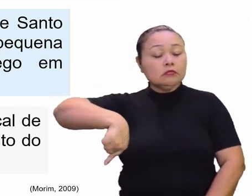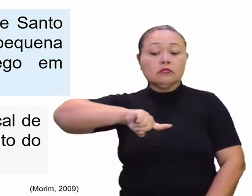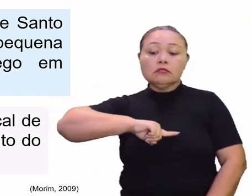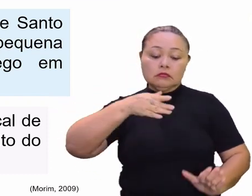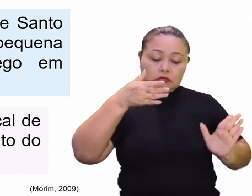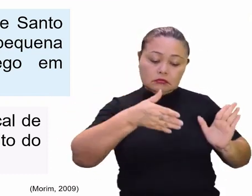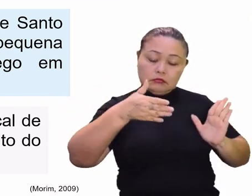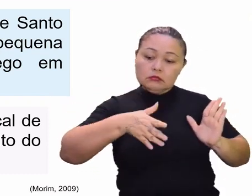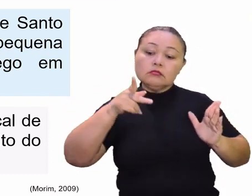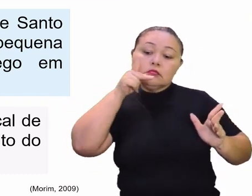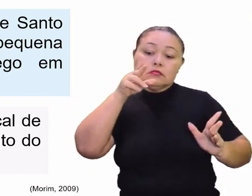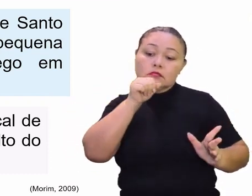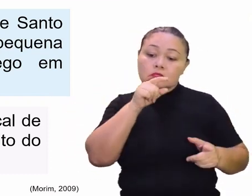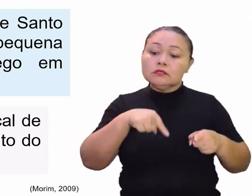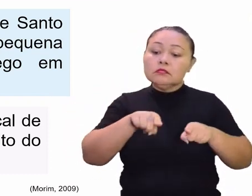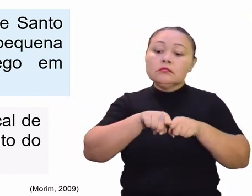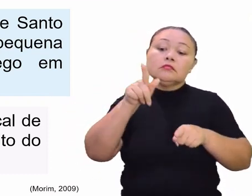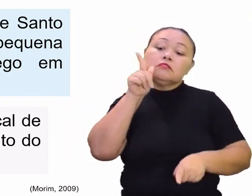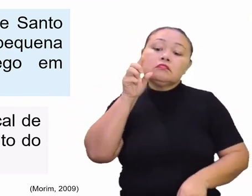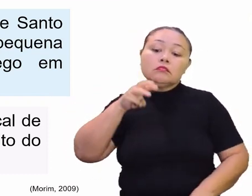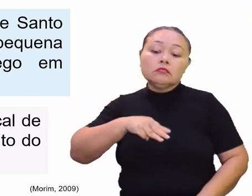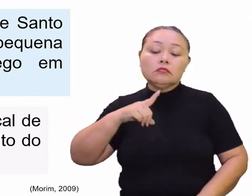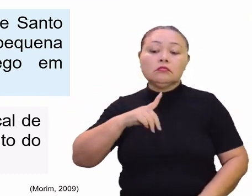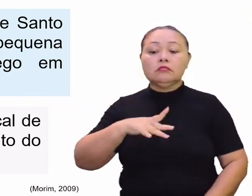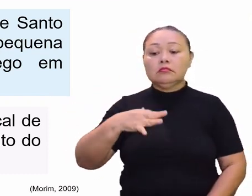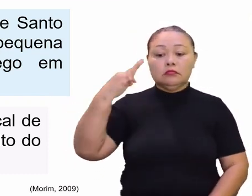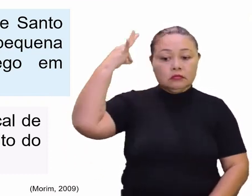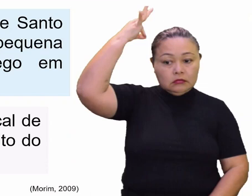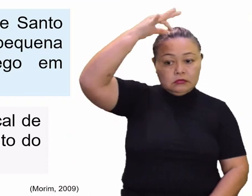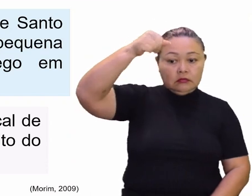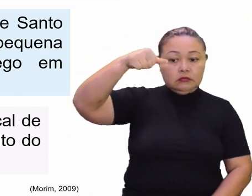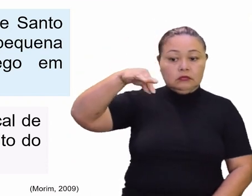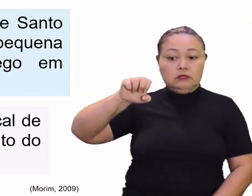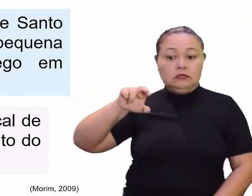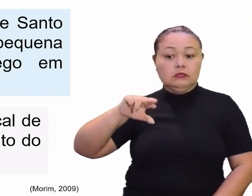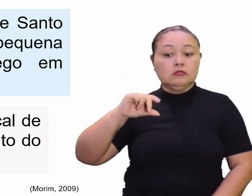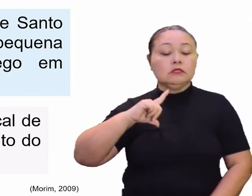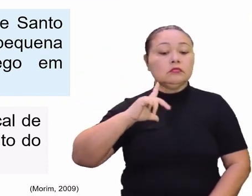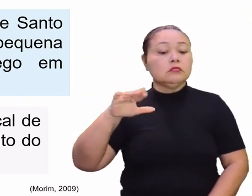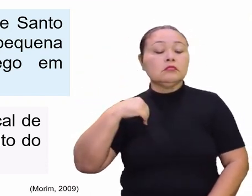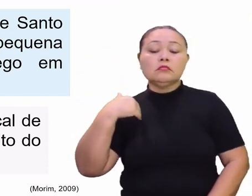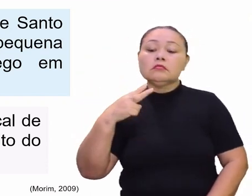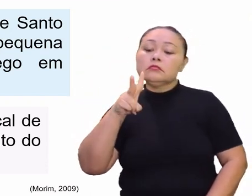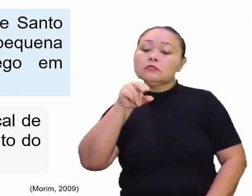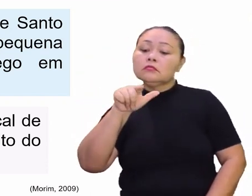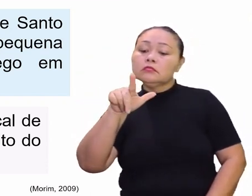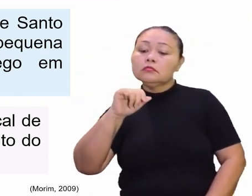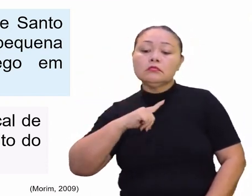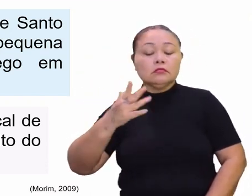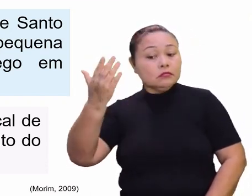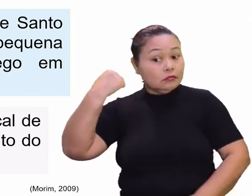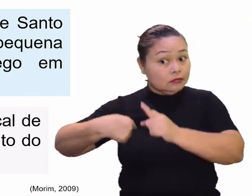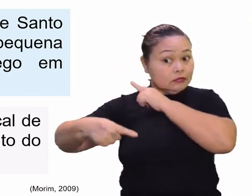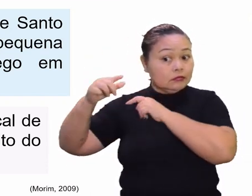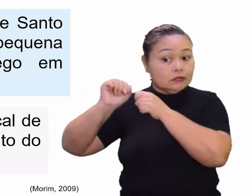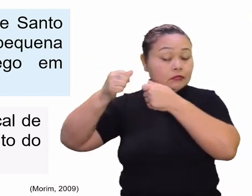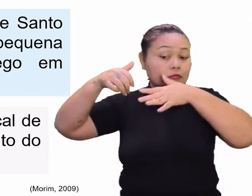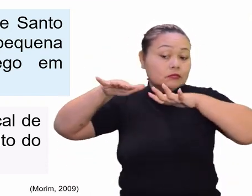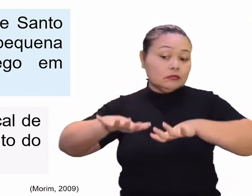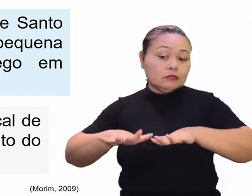em 3 áreas, Porto Velho, Guajará-Mirim e Santo Antônio. Então, a vila lá de Santo Antônio, na época,